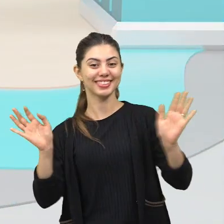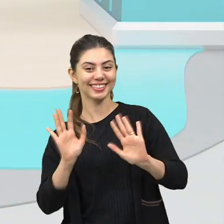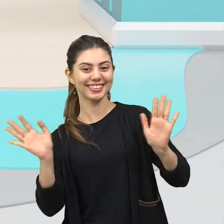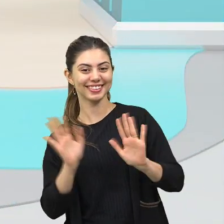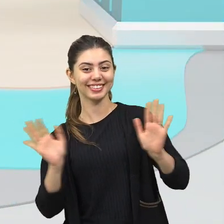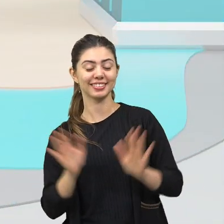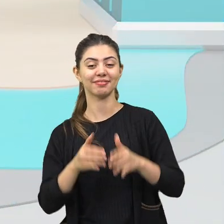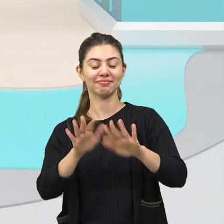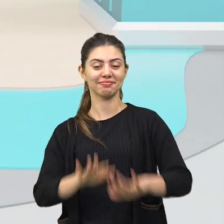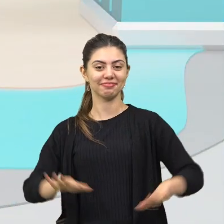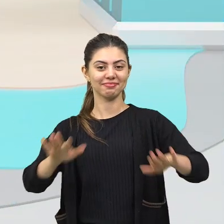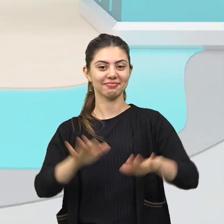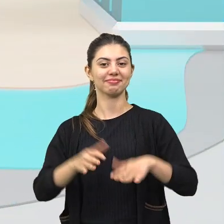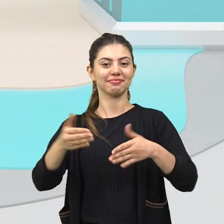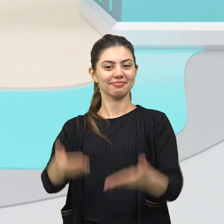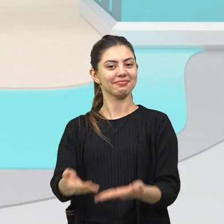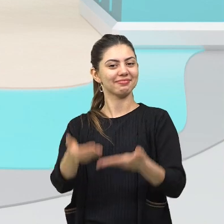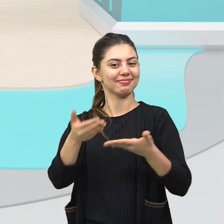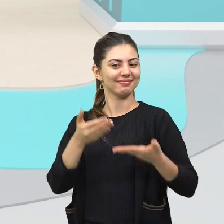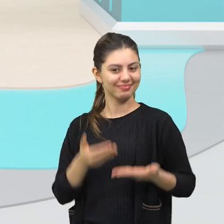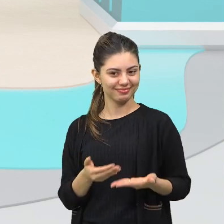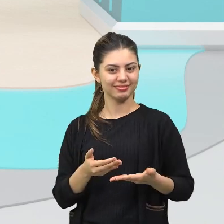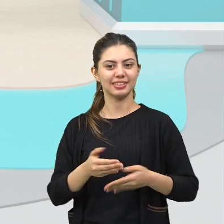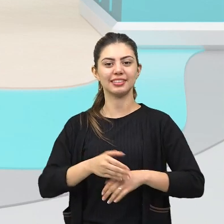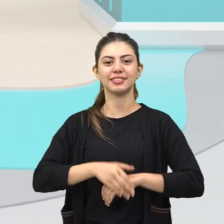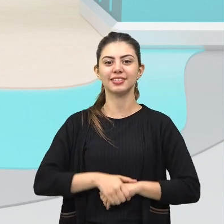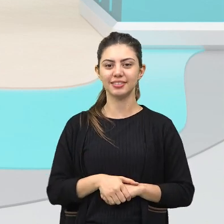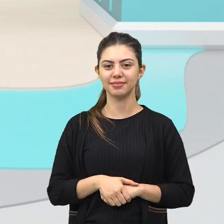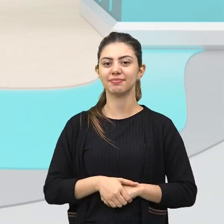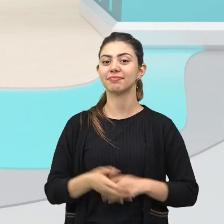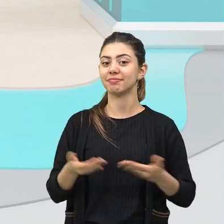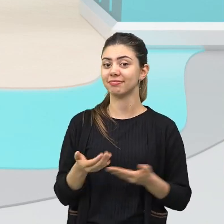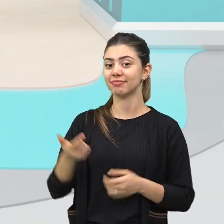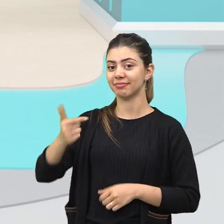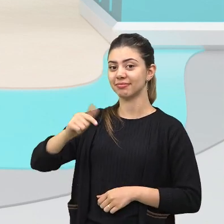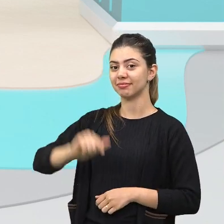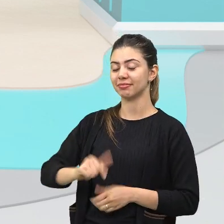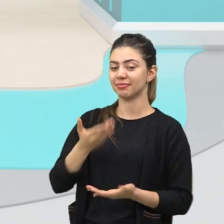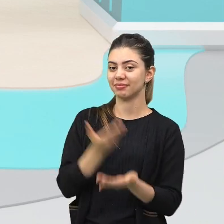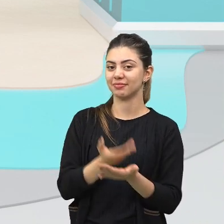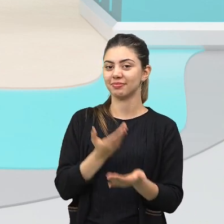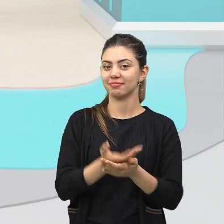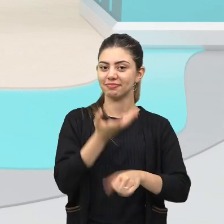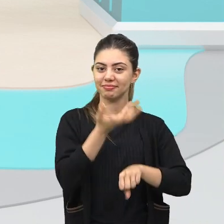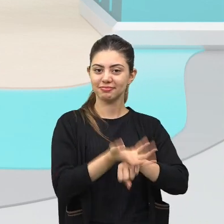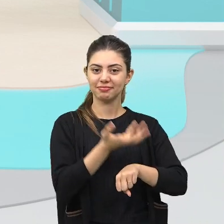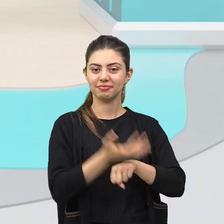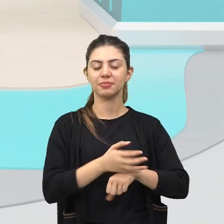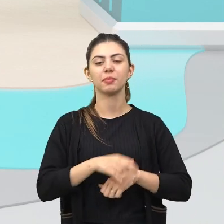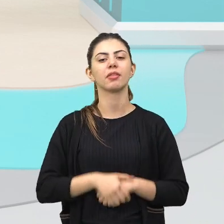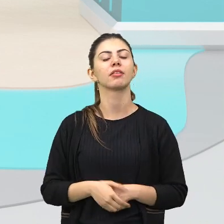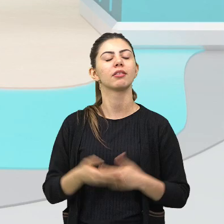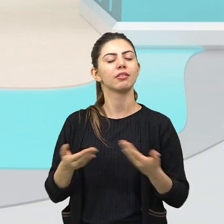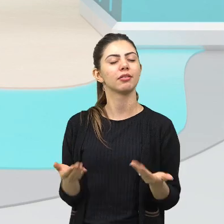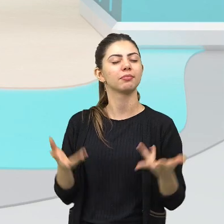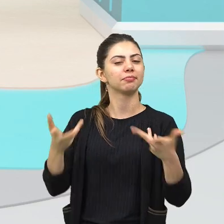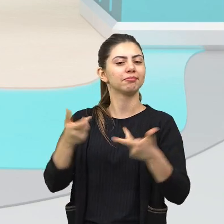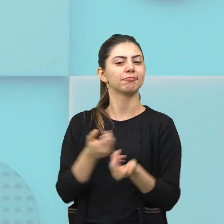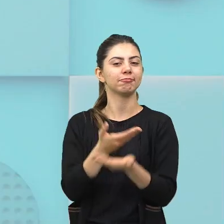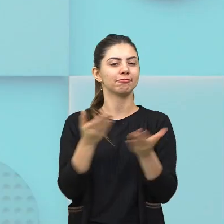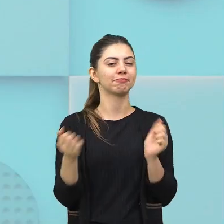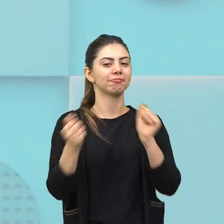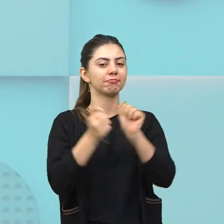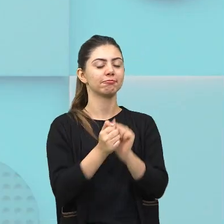Olá, olá! Sejam todos muito bem-vindos a mais uma aula do nosso componente. É um prazer ter todos vocês